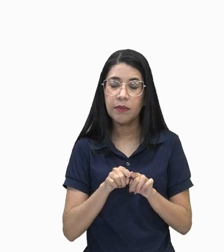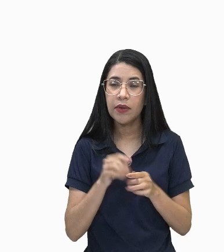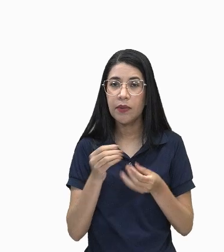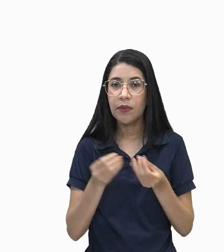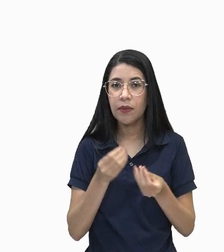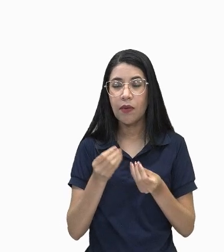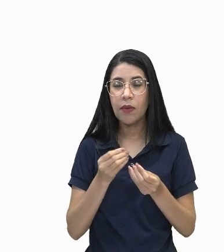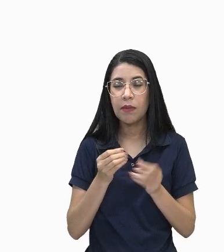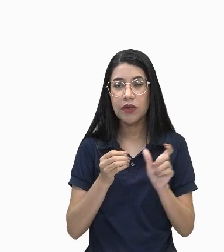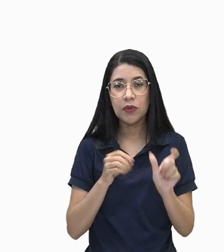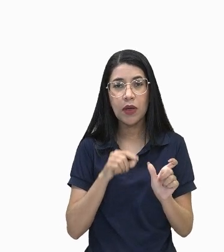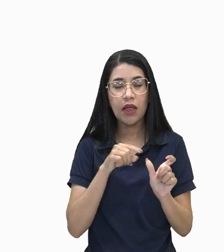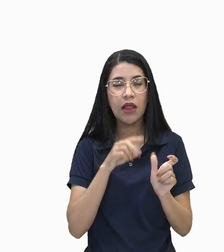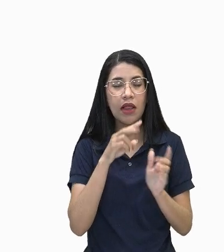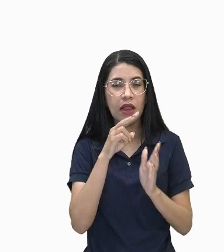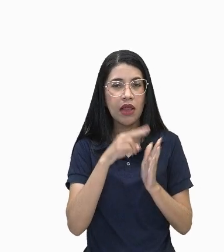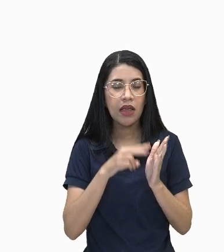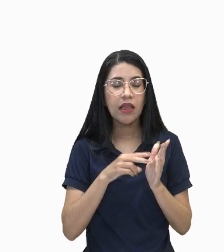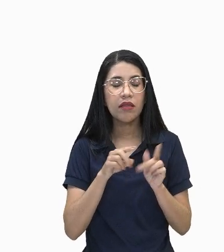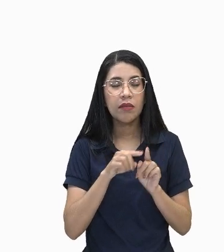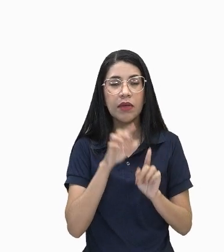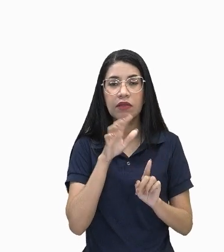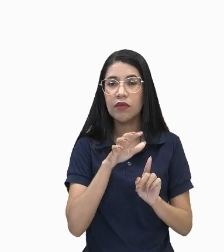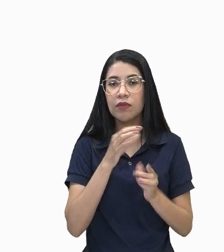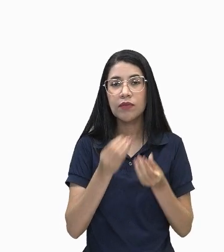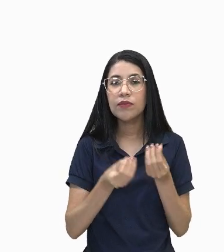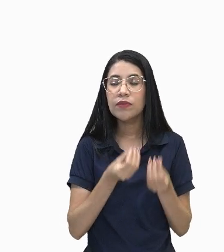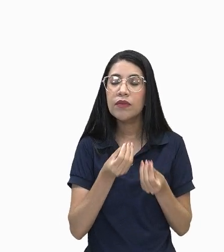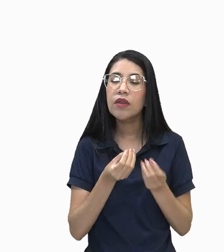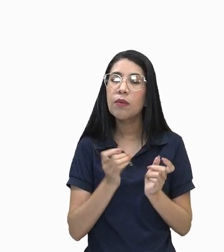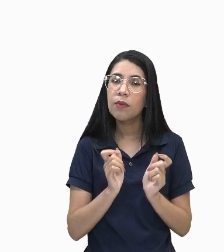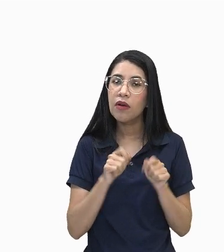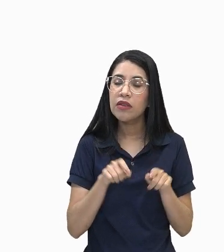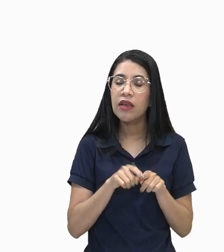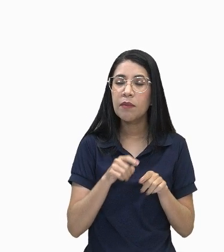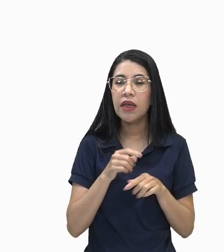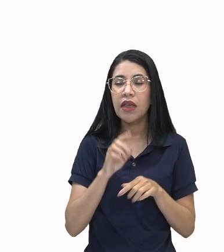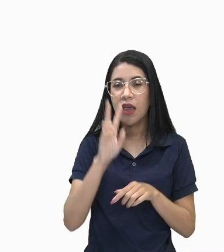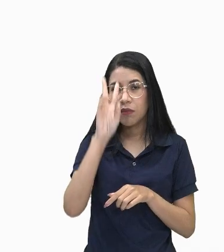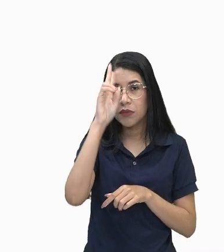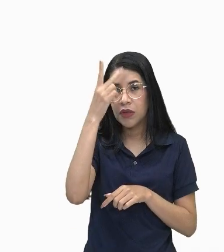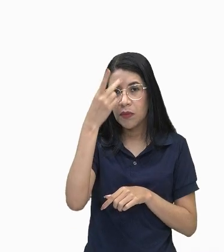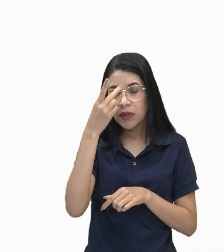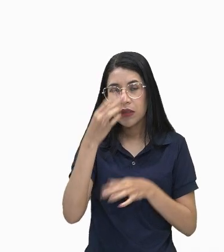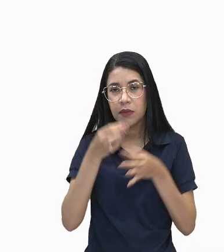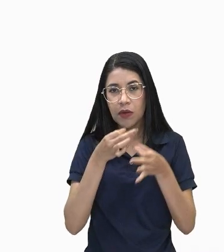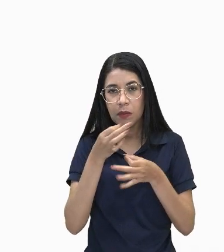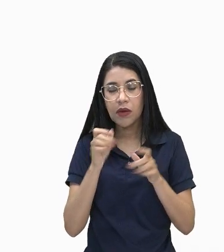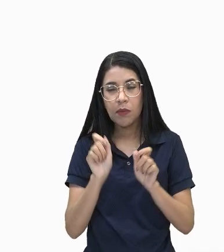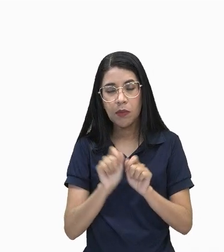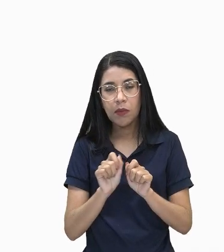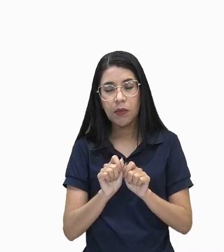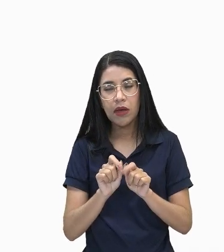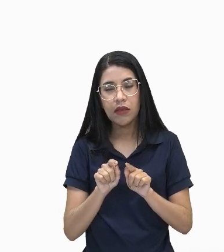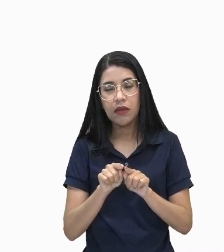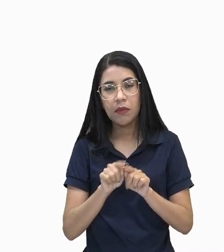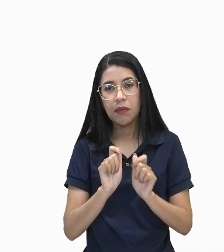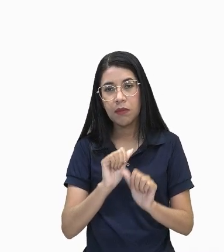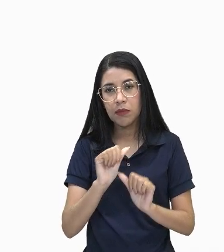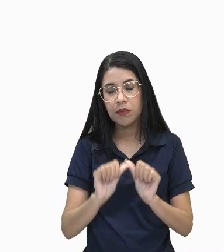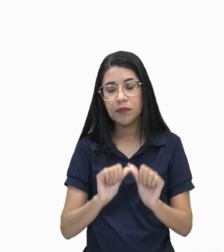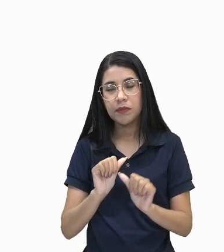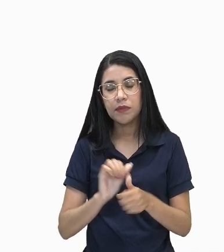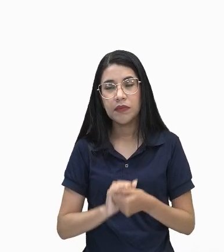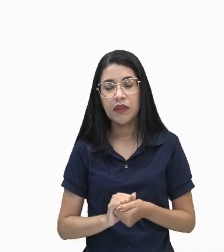ler o seu texto vai ser influenciado, vai poder até mudar de opinião. Então, é uma forma de